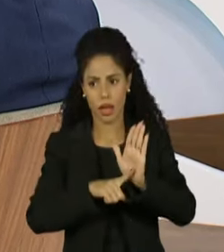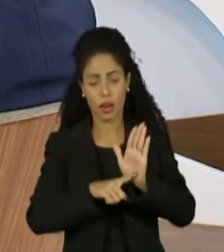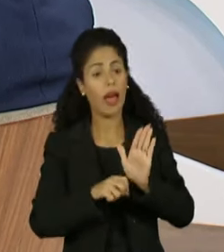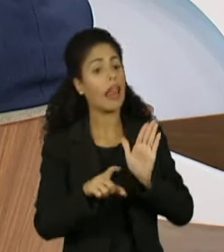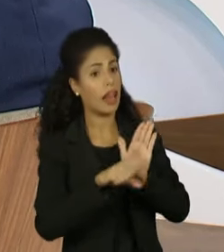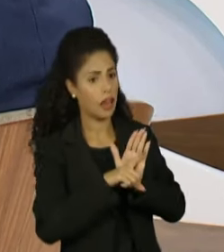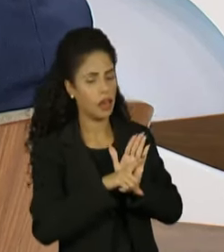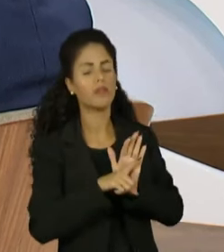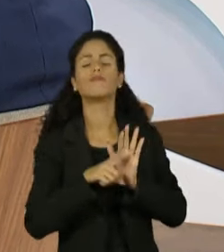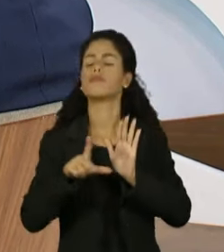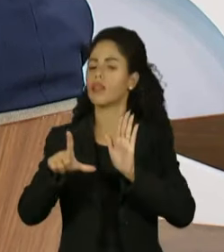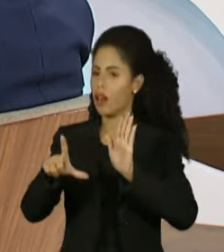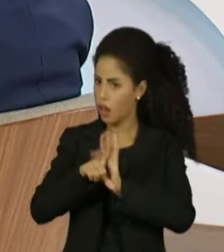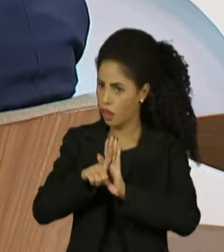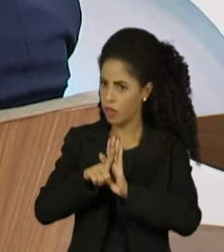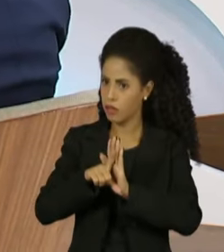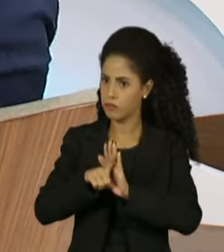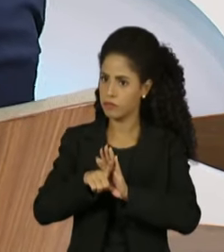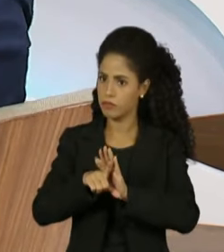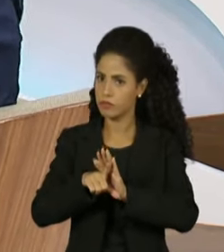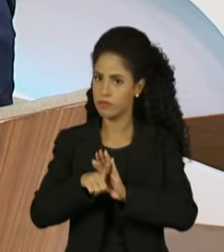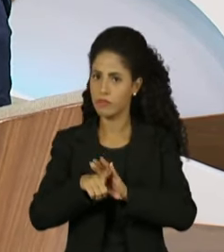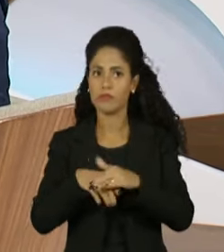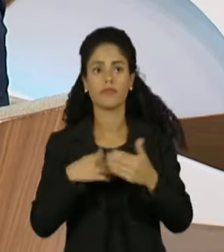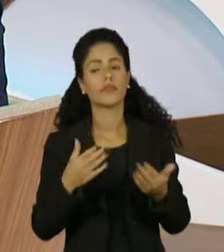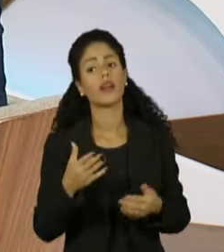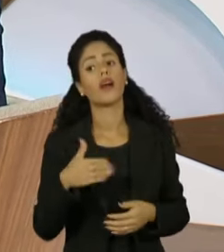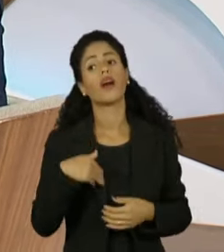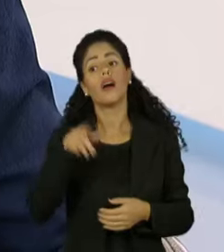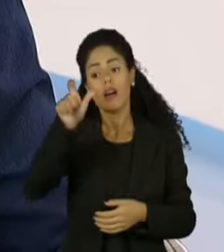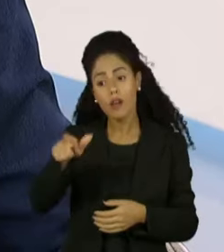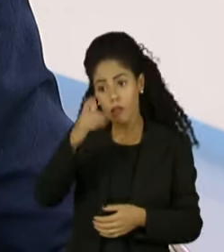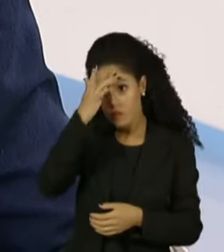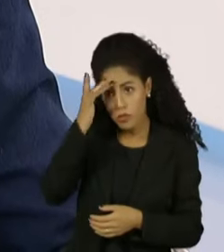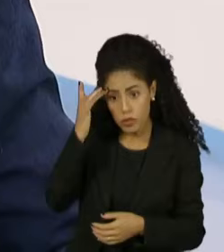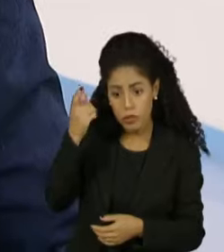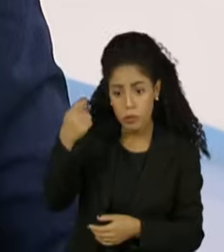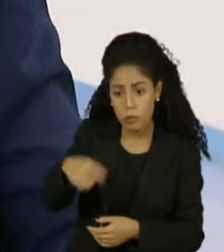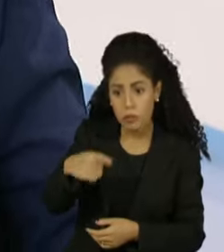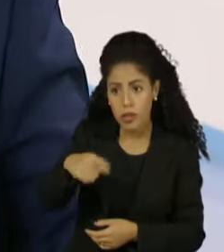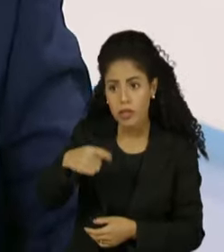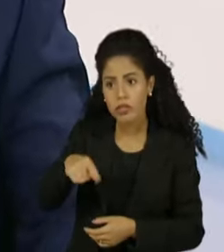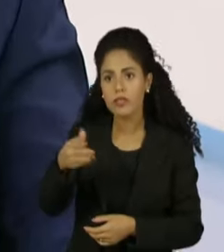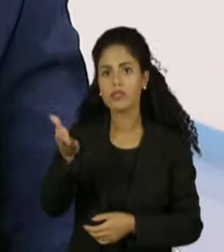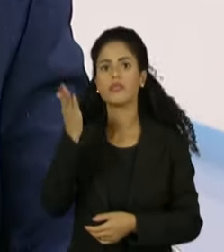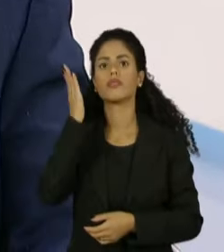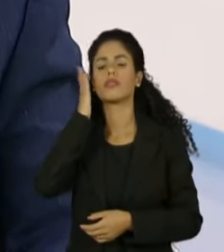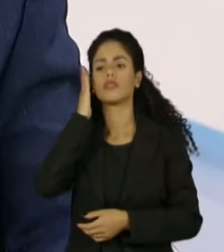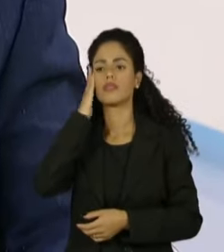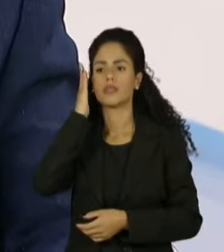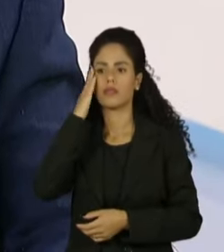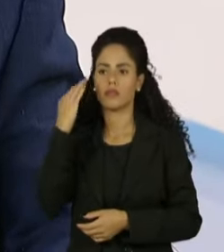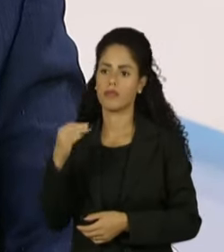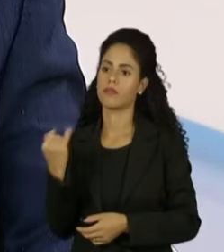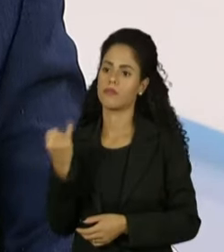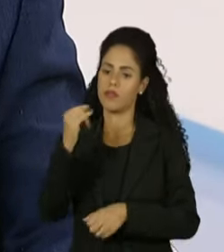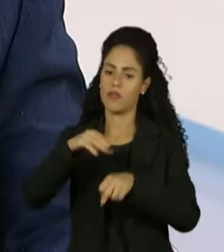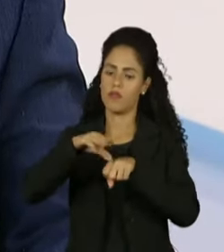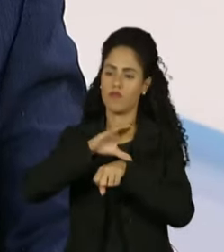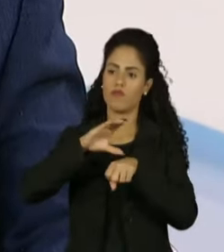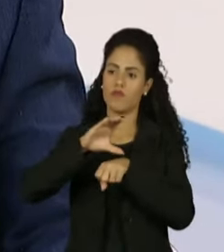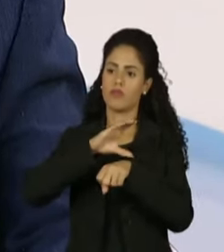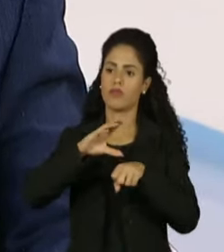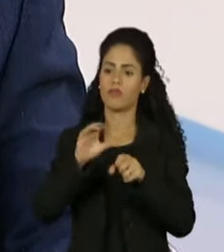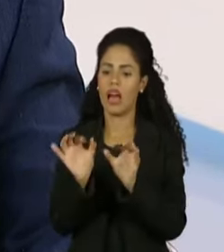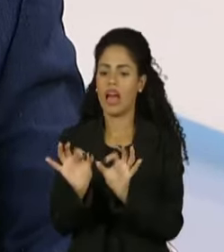Então, vai vigir o projeto de lei. Alguém vai ter que tenha a legitimidade, arguir essa inconstitucionalidade. Não